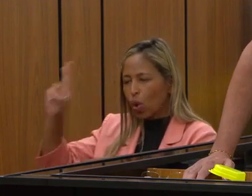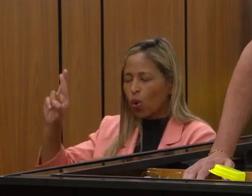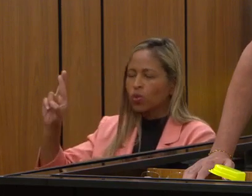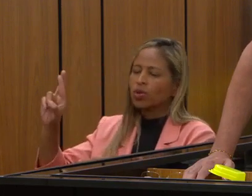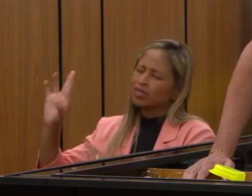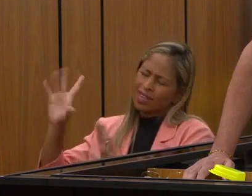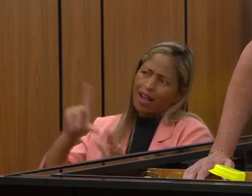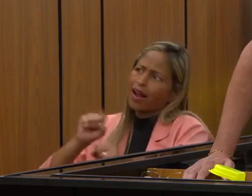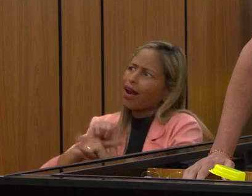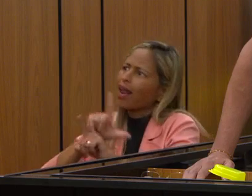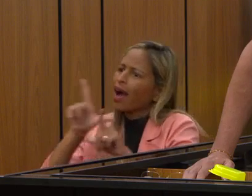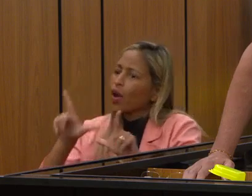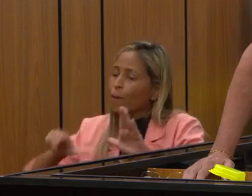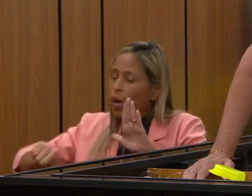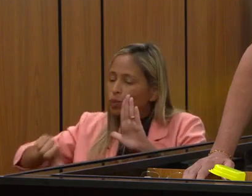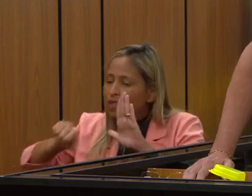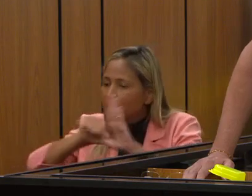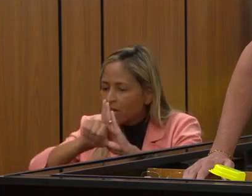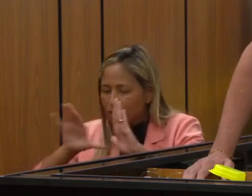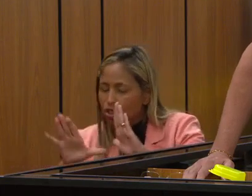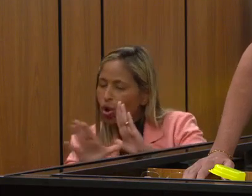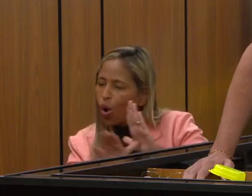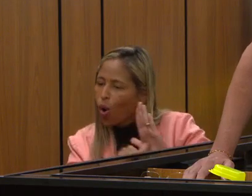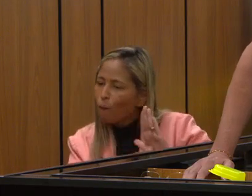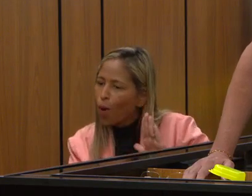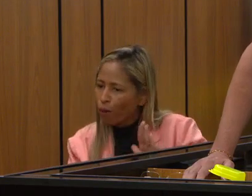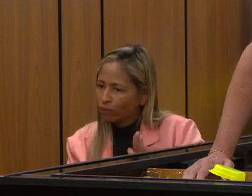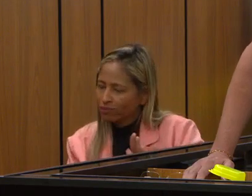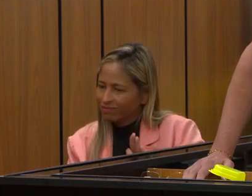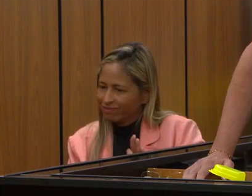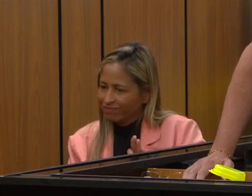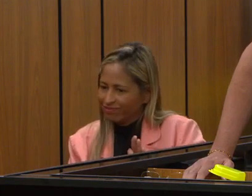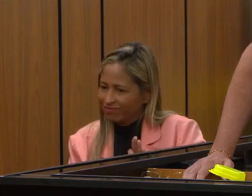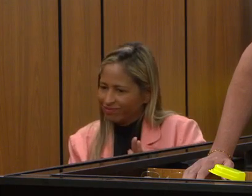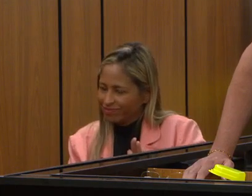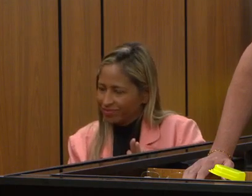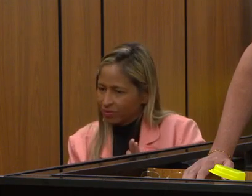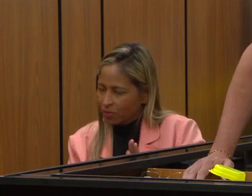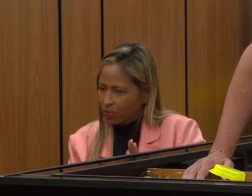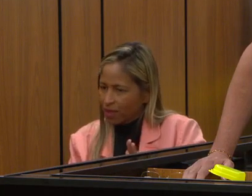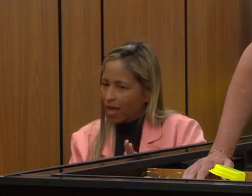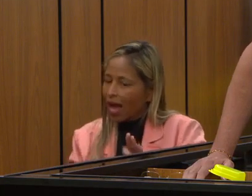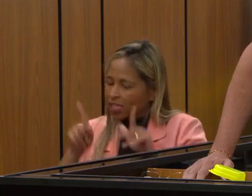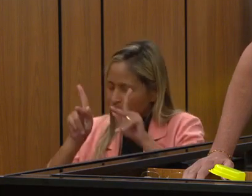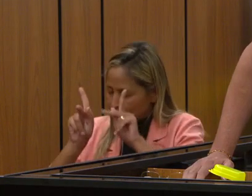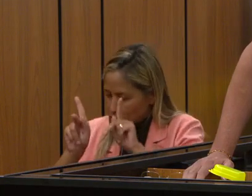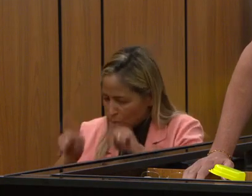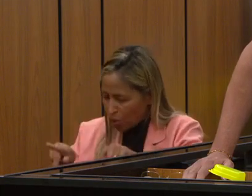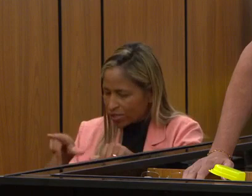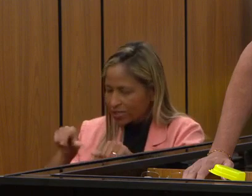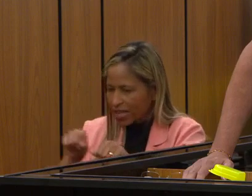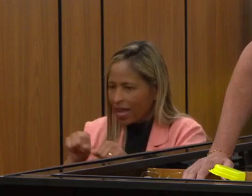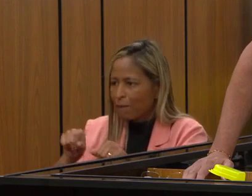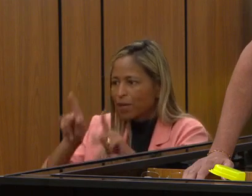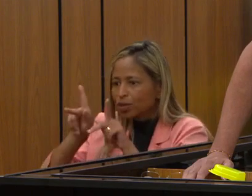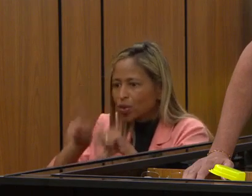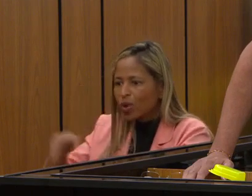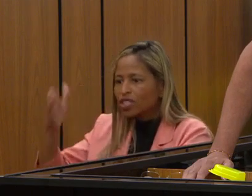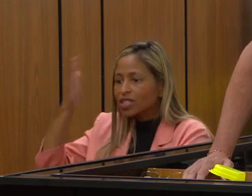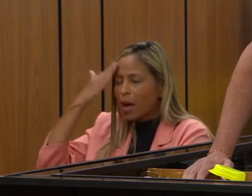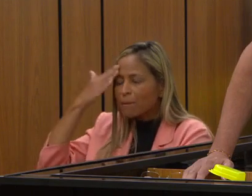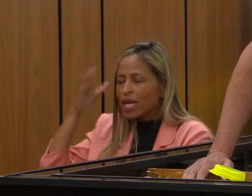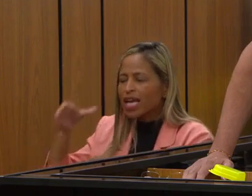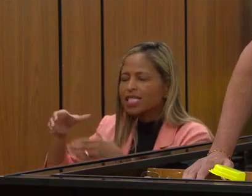ele saber vão realmente um crime estelionato entende as pessoas que ficaram ali no final realmente foram pessoas que